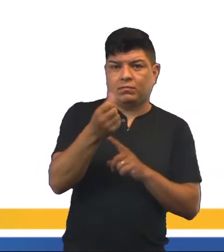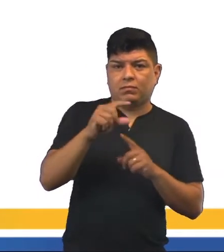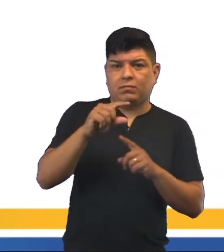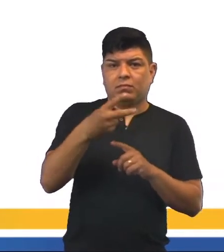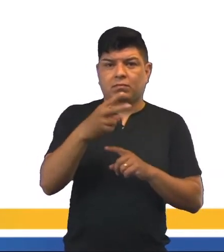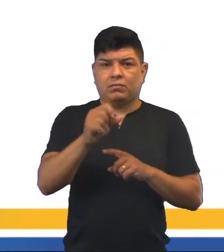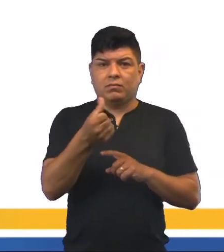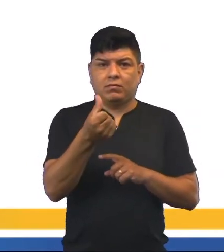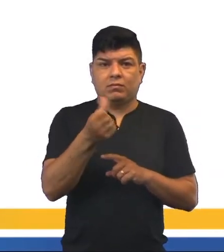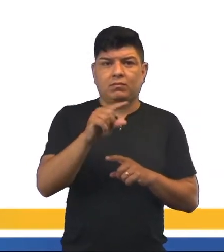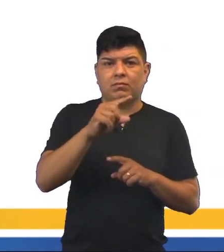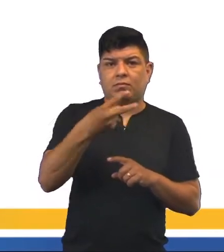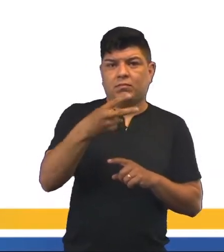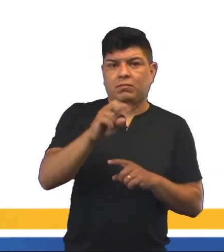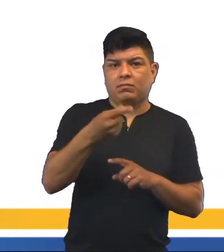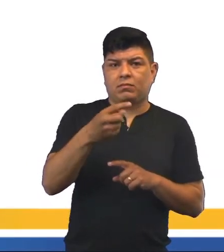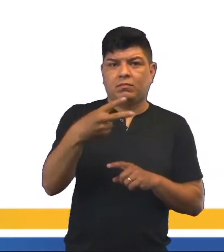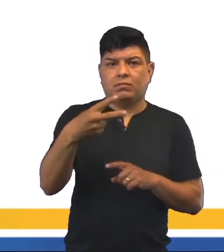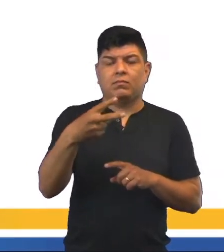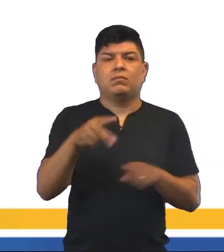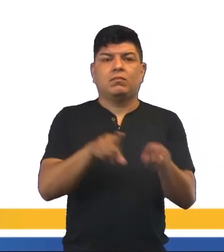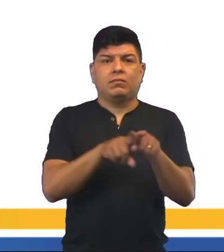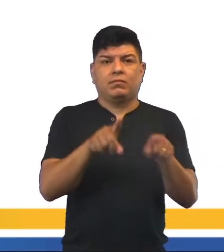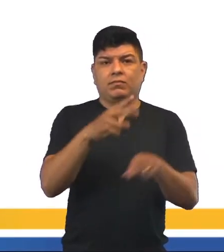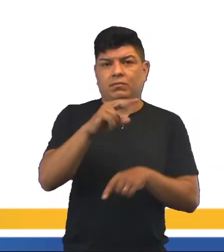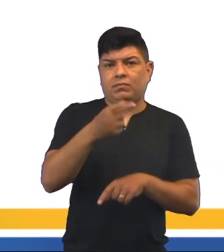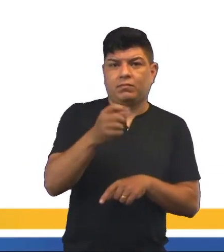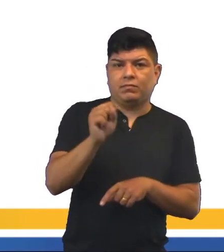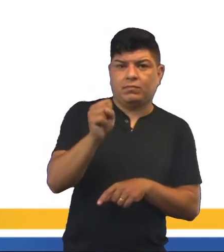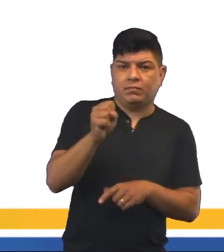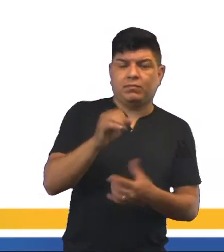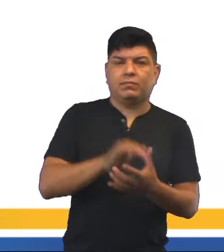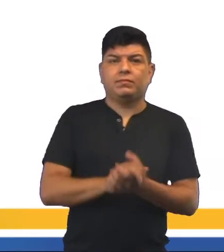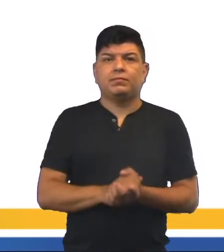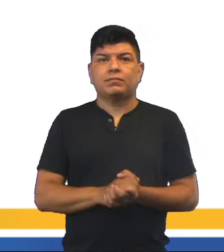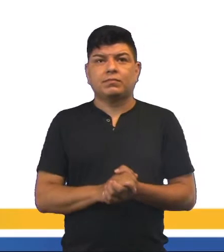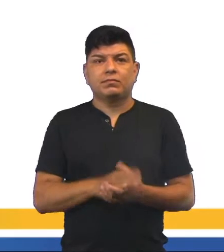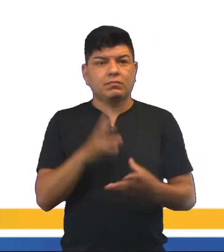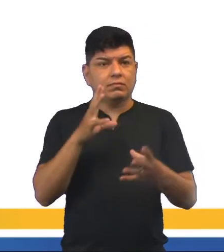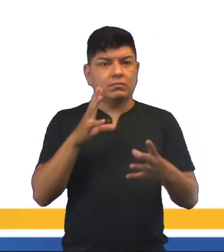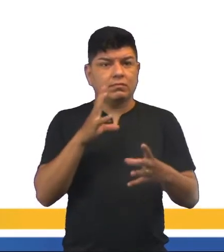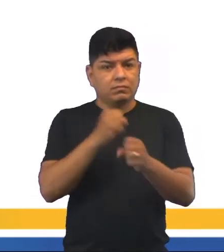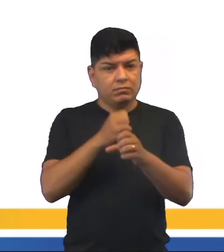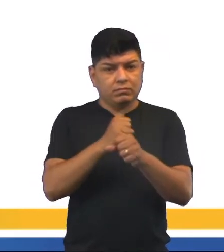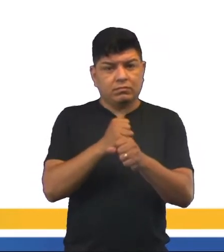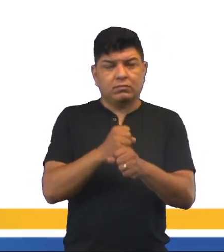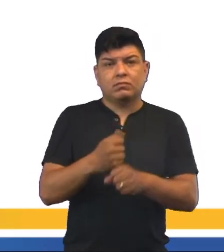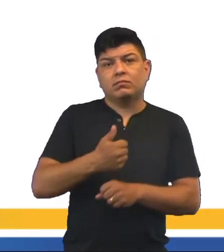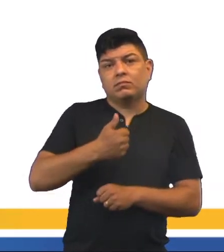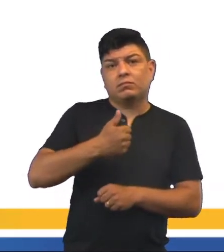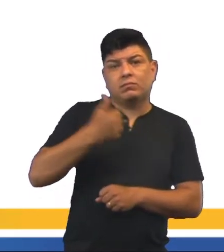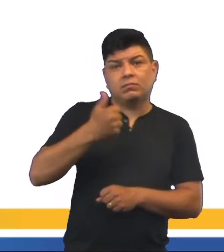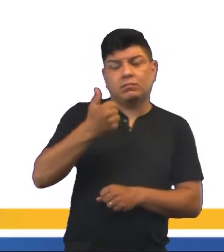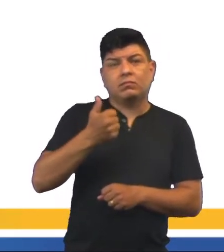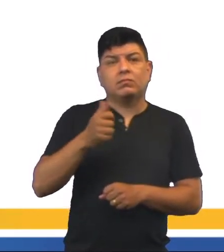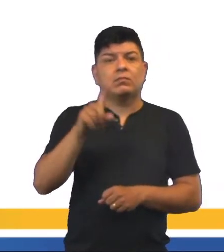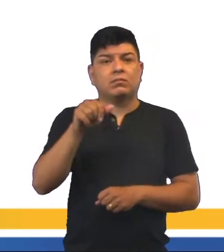mais 2,6 mais 2,2 mais 2,8. Totalizando, o primeiro perímetro